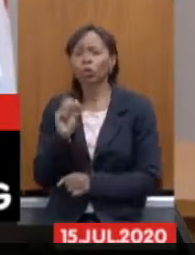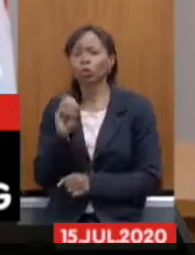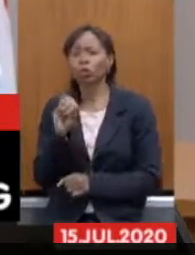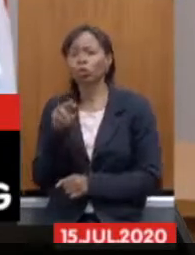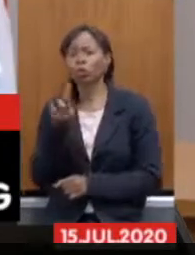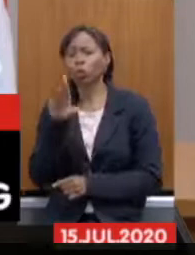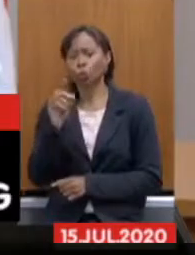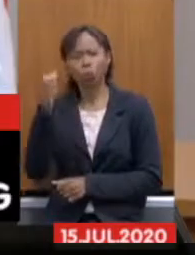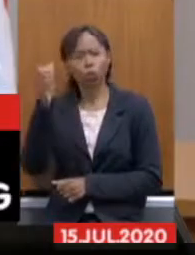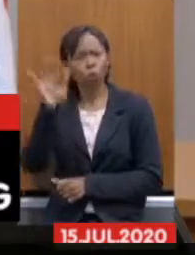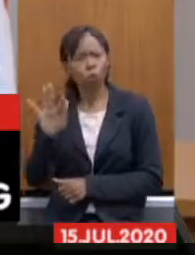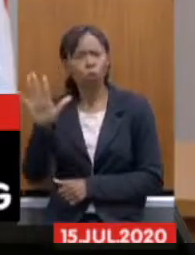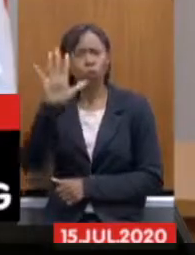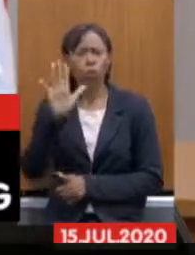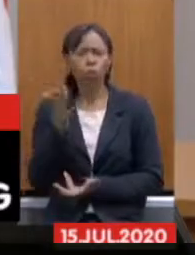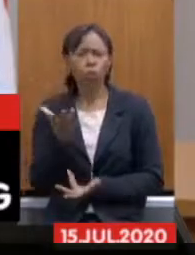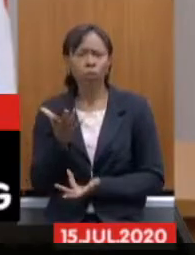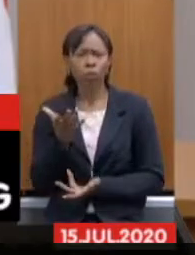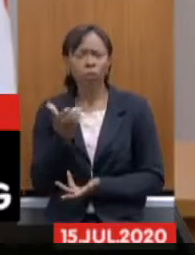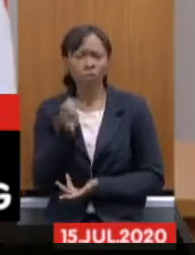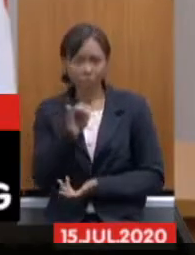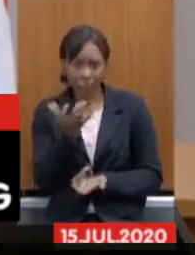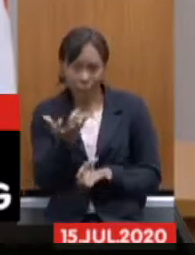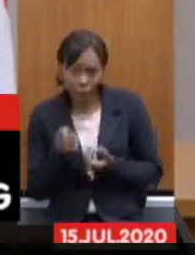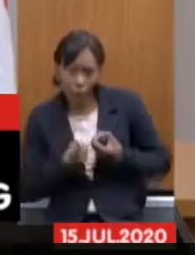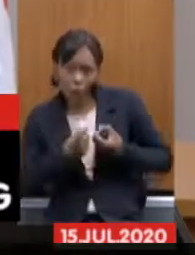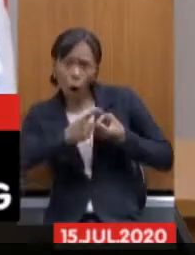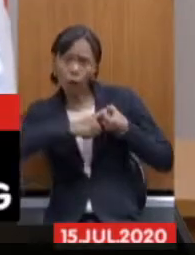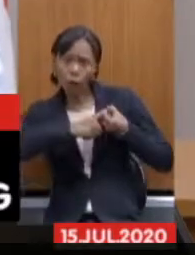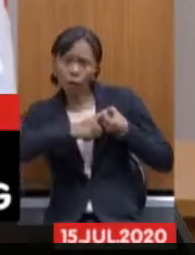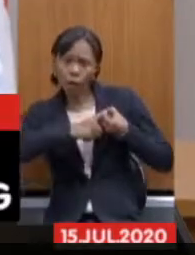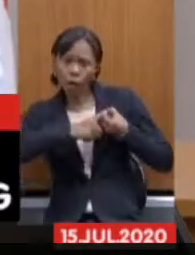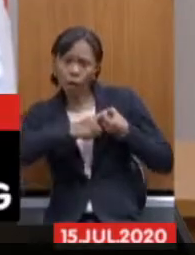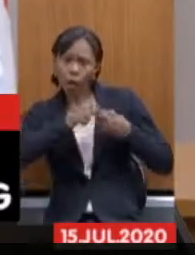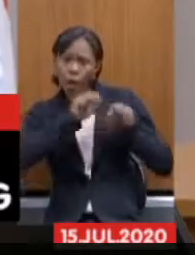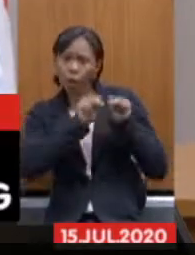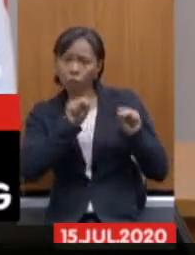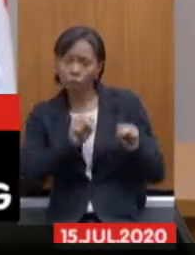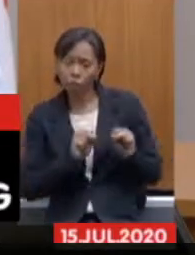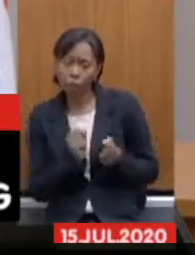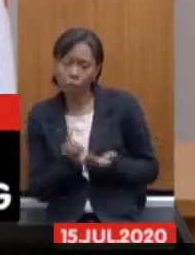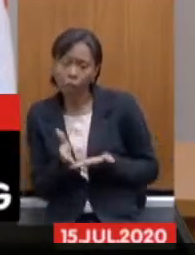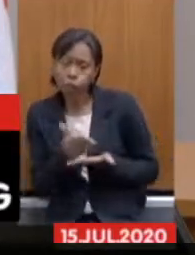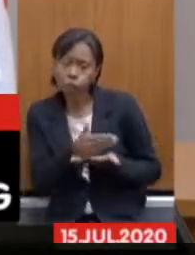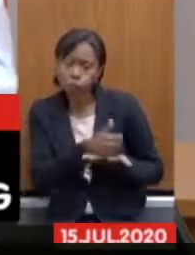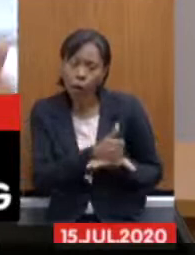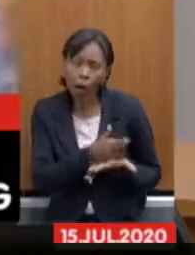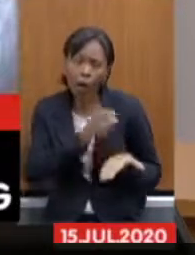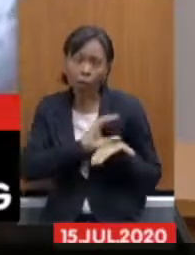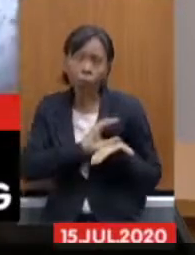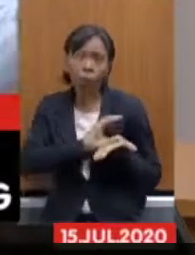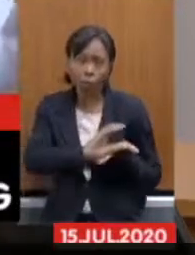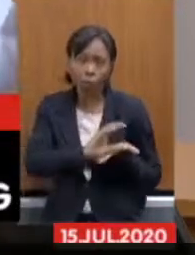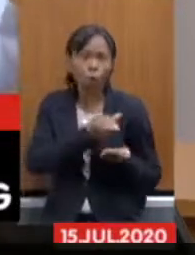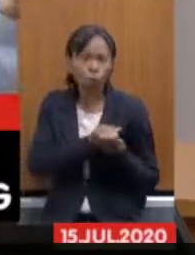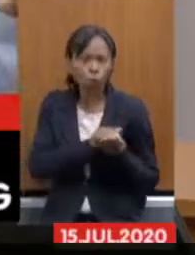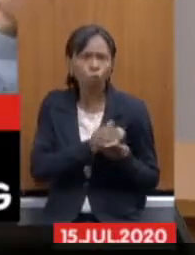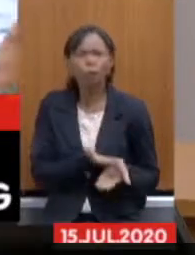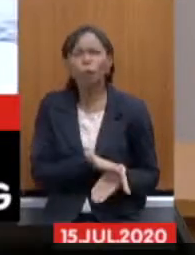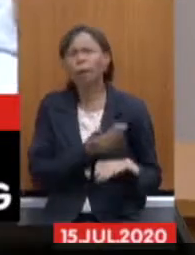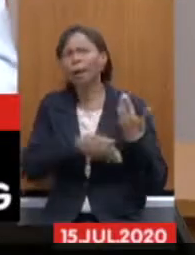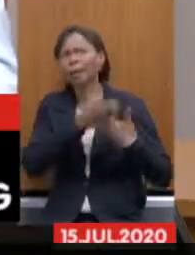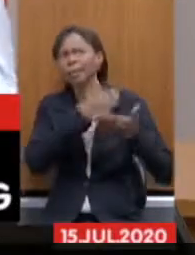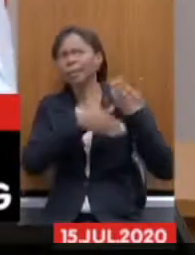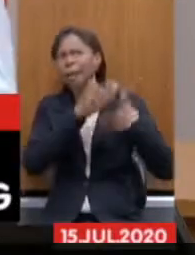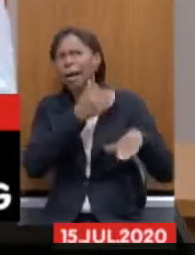e se quisermos voltar ao sistema de capitalização com o fundo como foi feito o passado